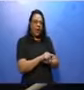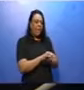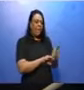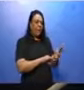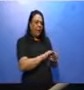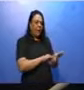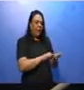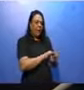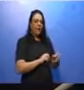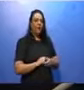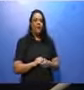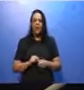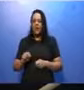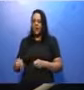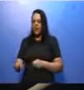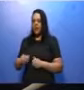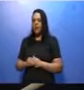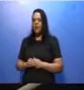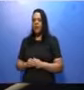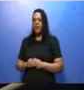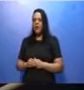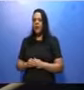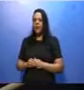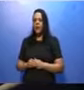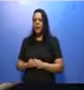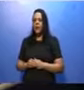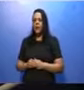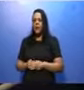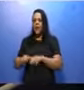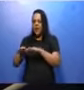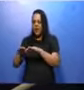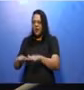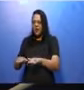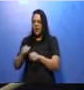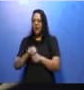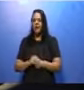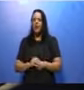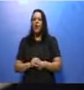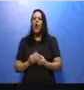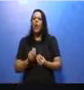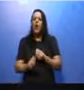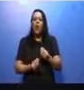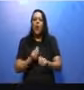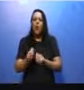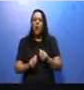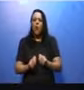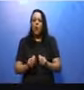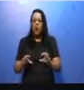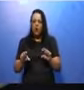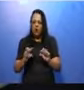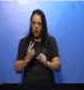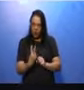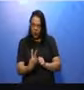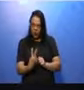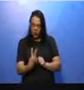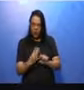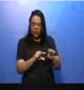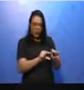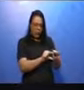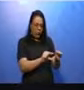Vamos fazer com que essa oração ela fique integrada, ela fique